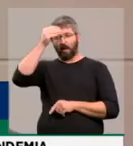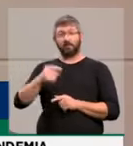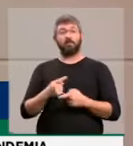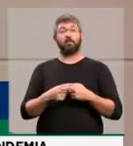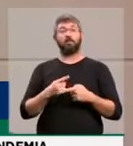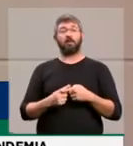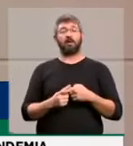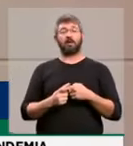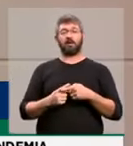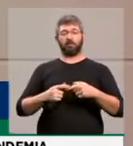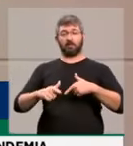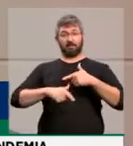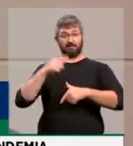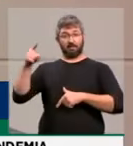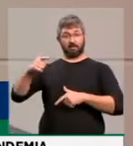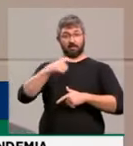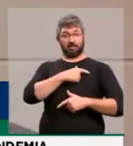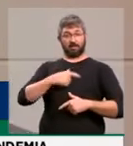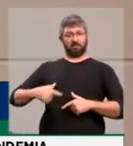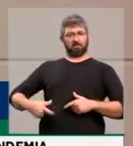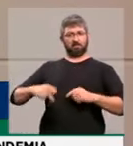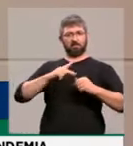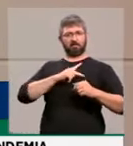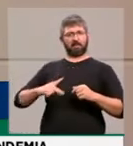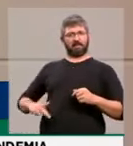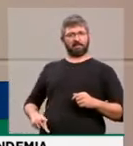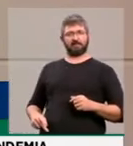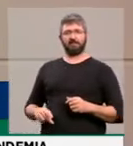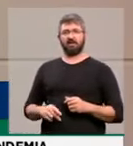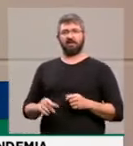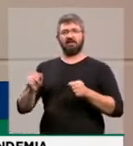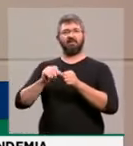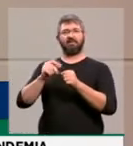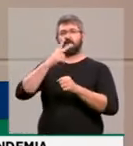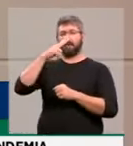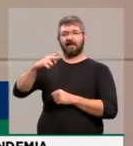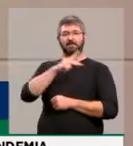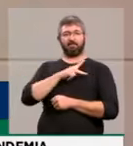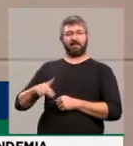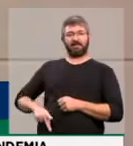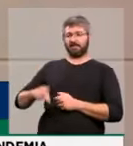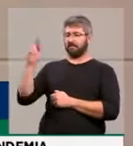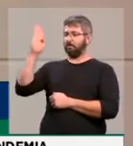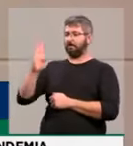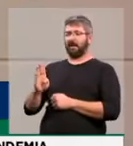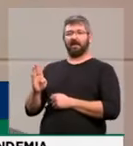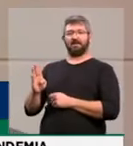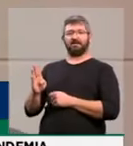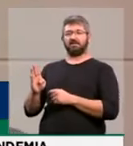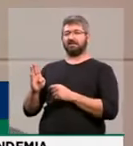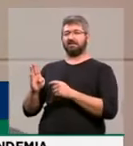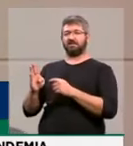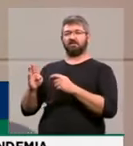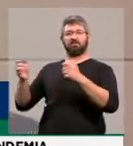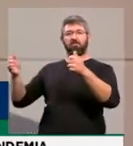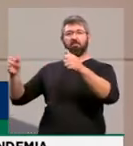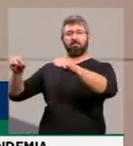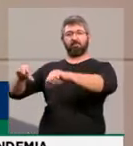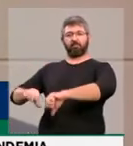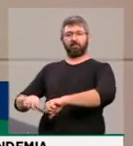tratar o cargo que ocupa. É alguém que reduziu o tamanho da presidência da República ao seu tamanho, em vez de ser alguém